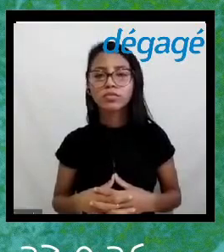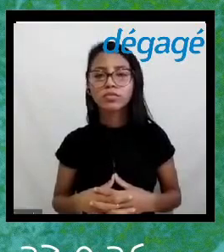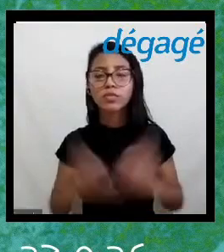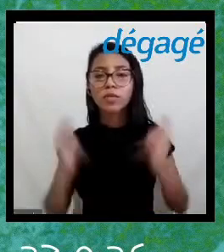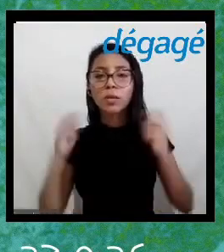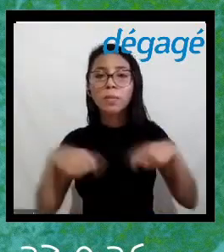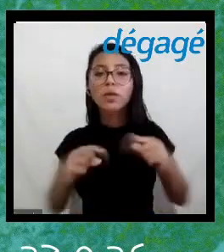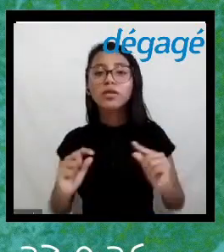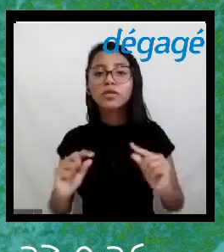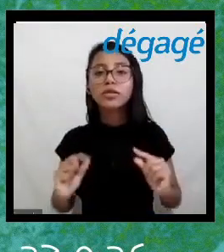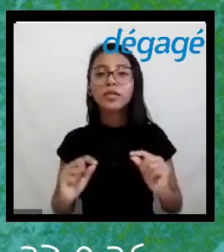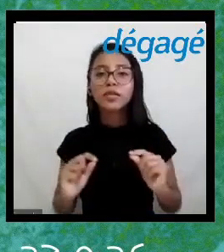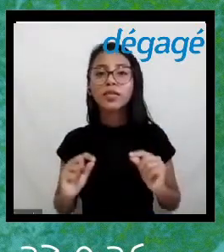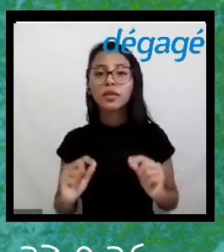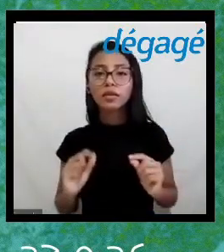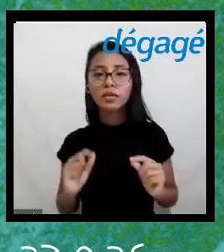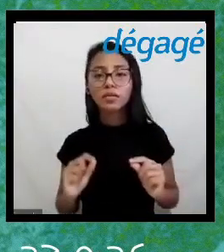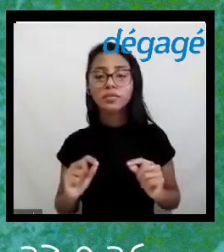né, como se fosse